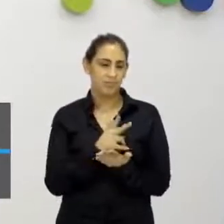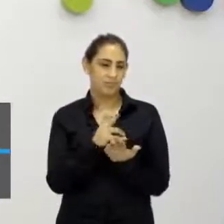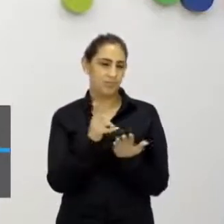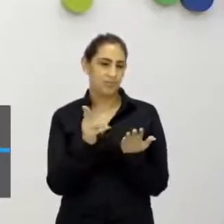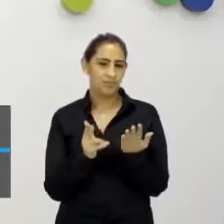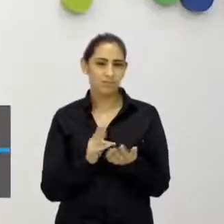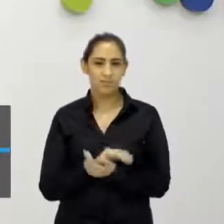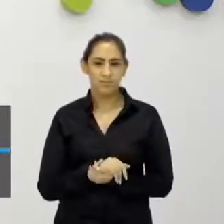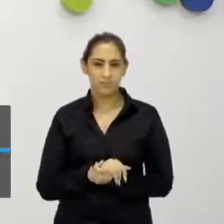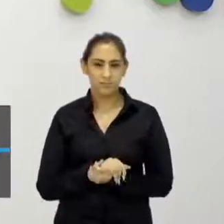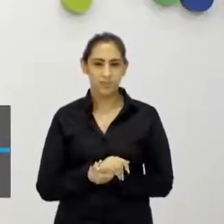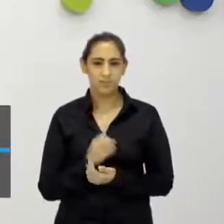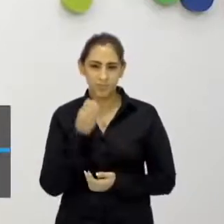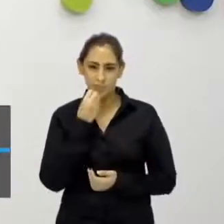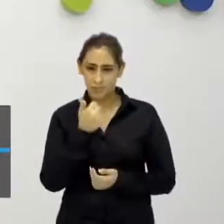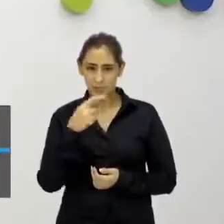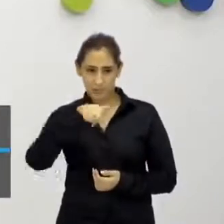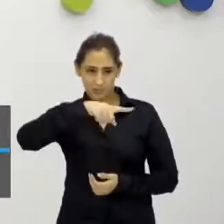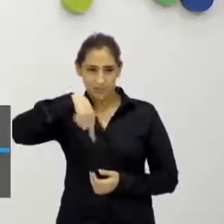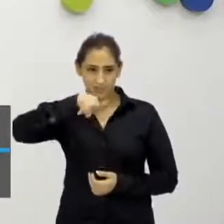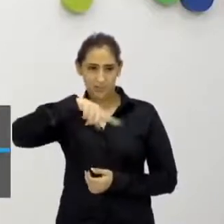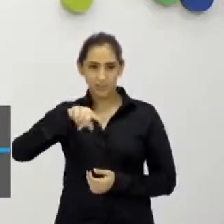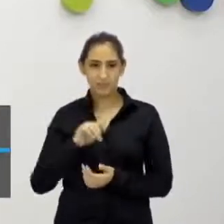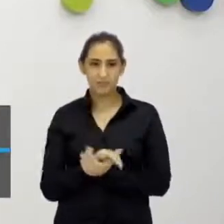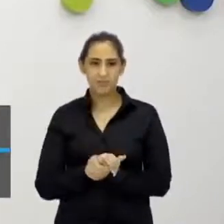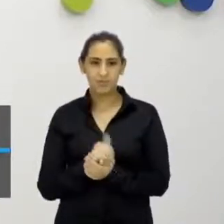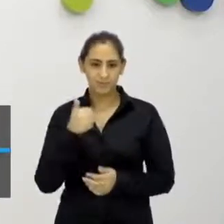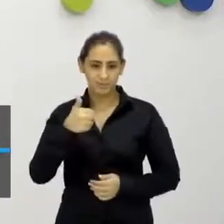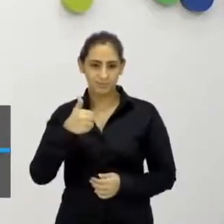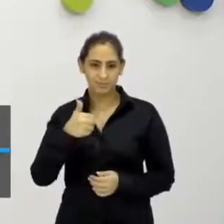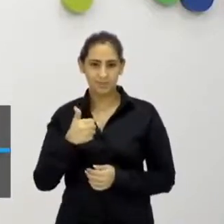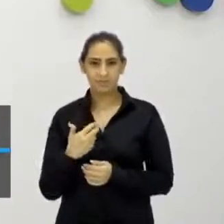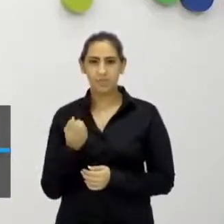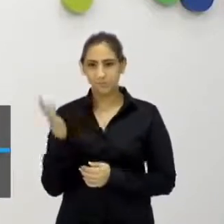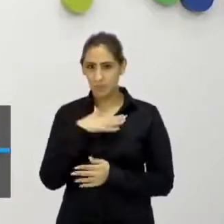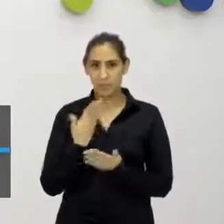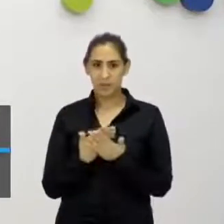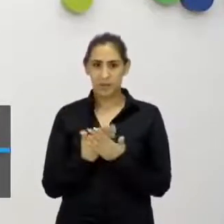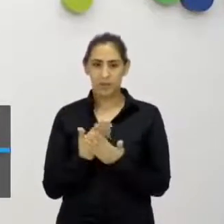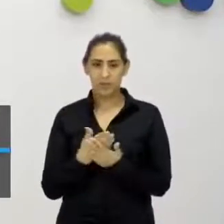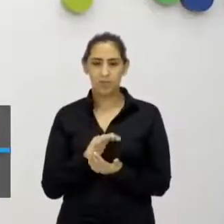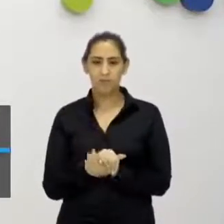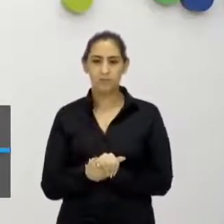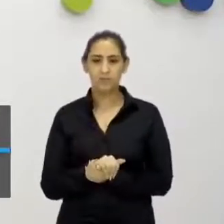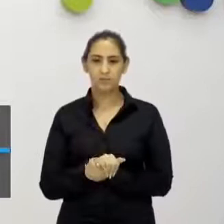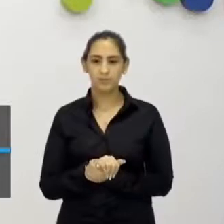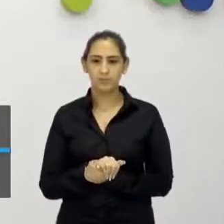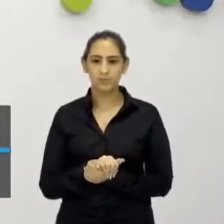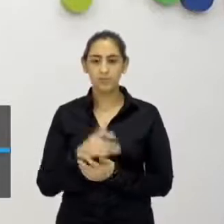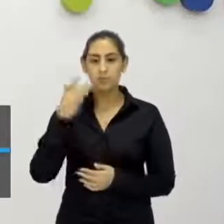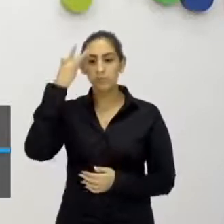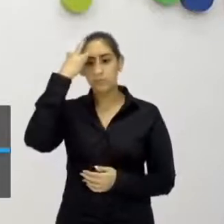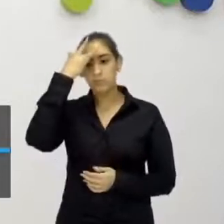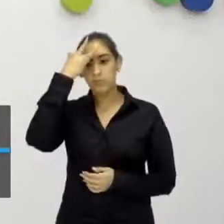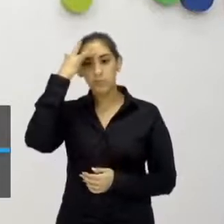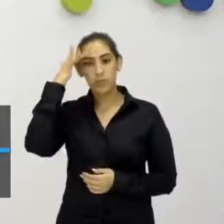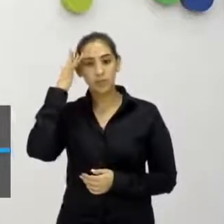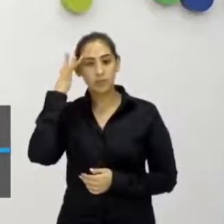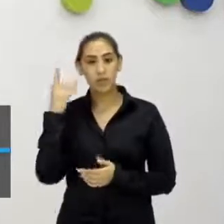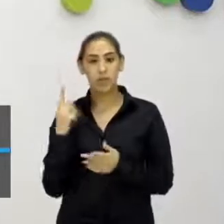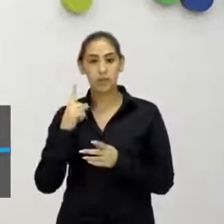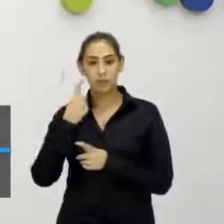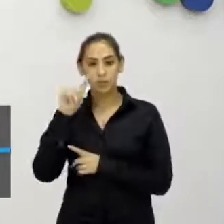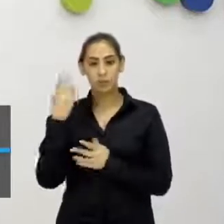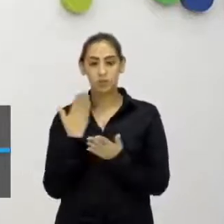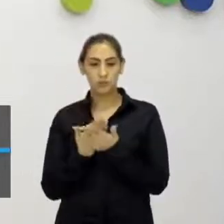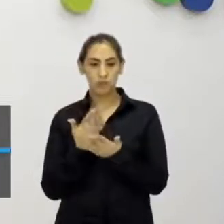deste continente. E aí, tudo bem com vocês? Firmão? E aí, vamos para a aula? Gente, na última aula a professora